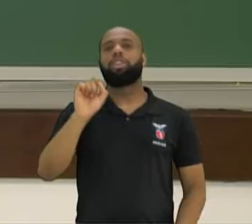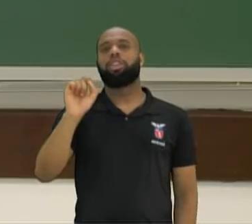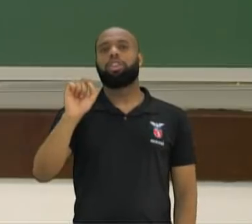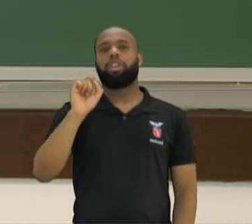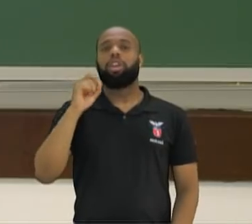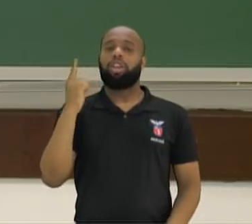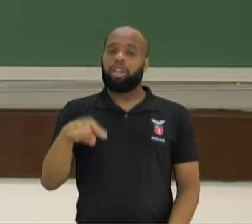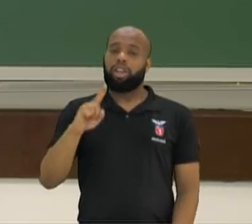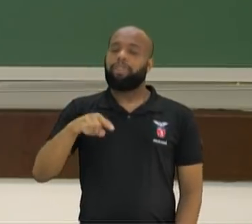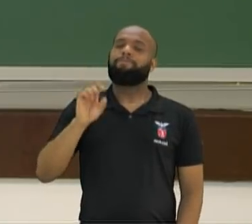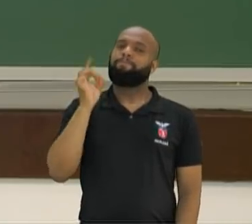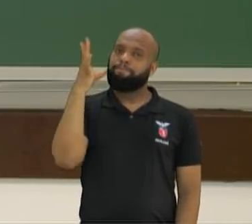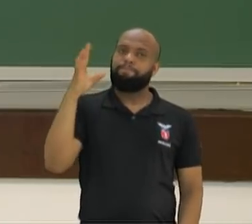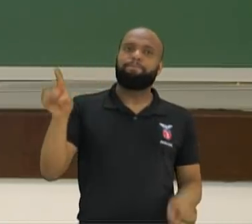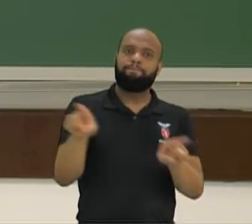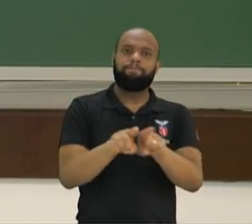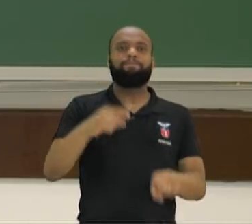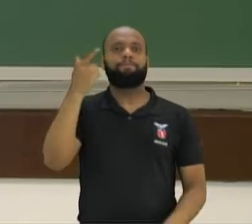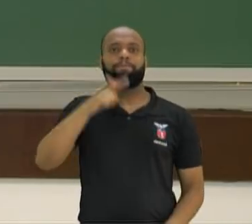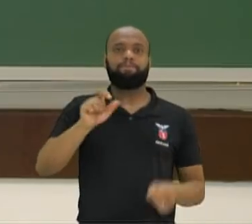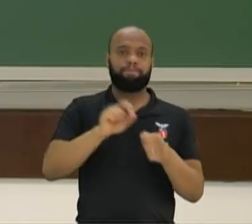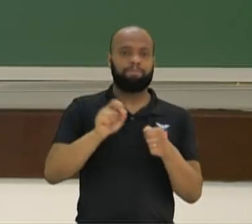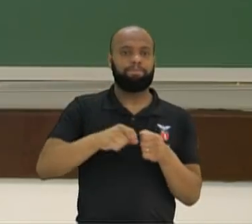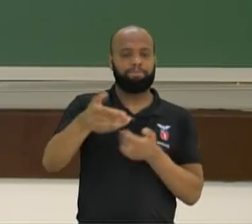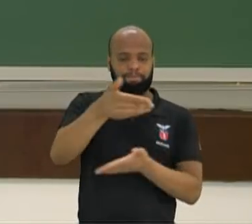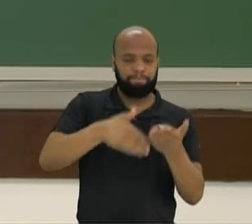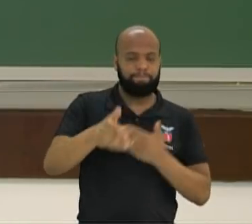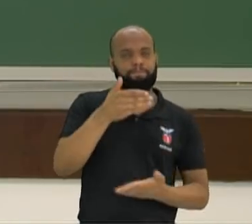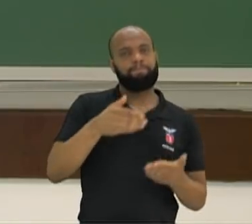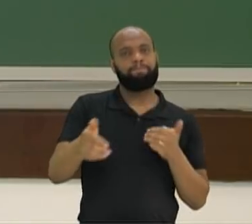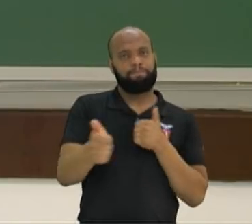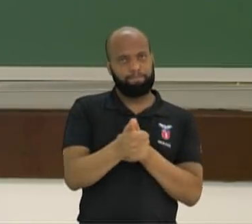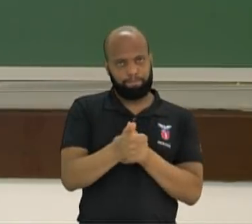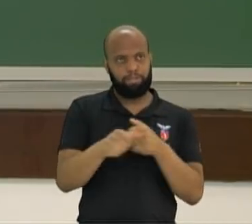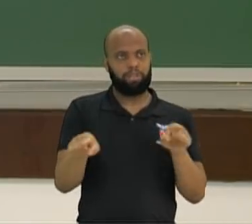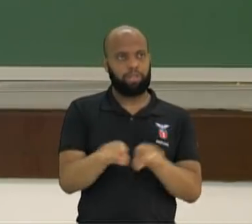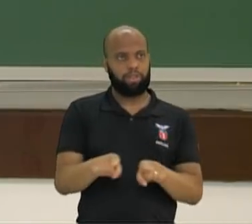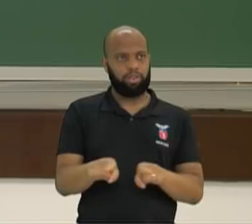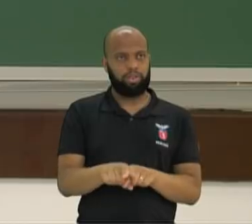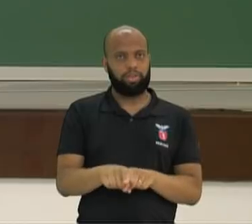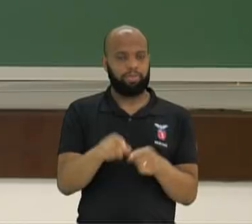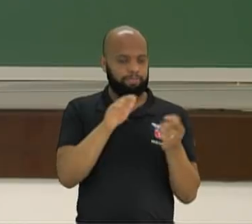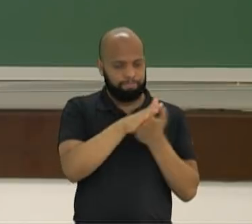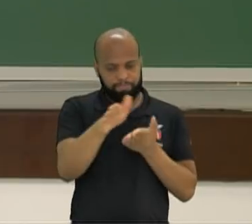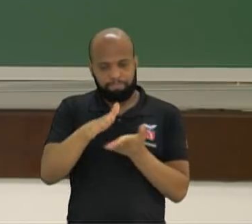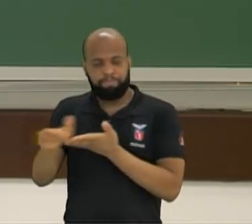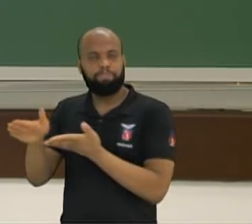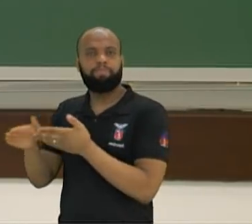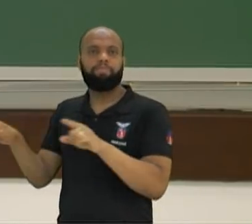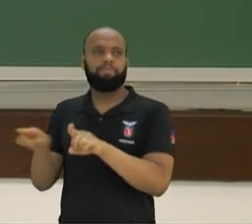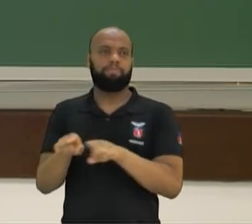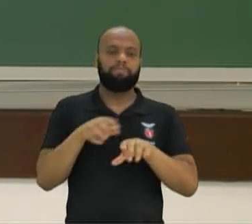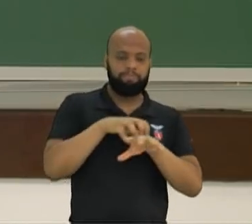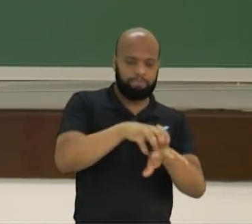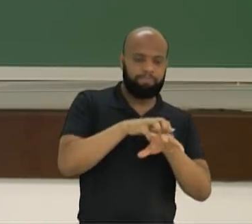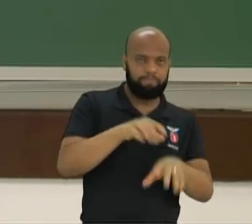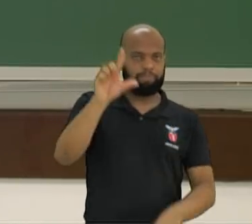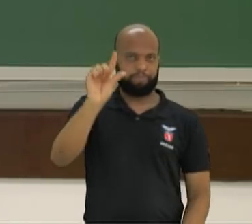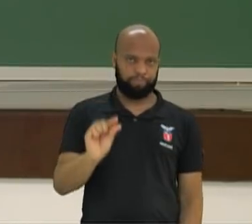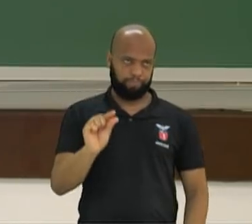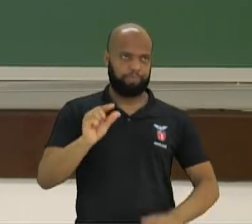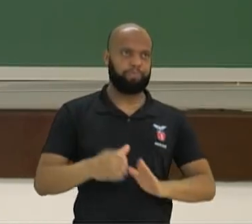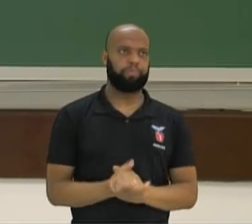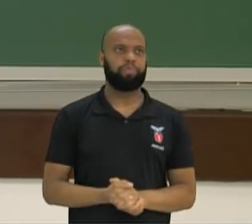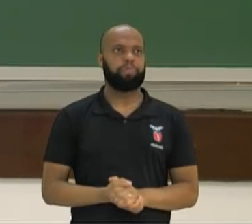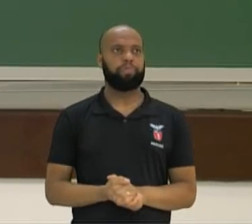para eles é muito fácil fazer o comércio, é muito próximo ali, né? Então, o custo aí de transporte e tudo mais, ele é mais baixo.